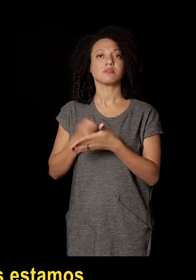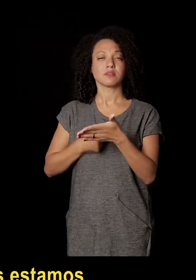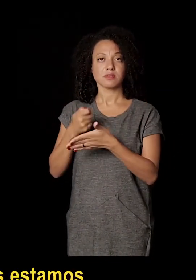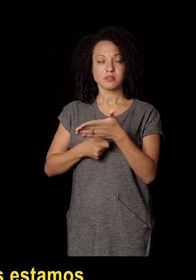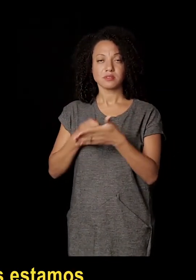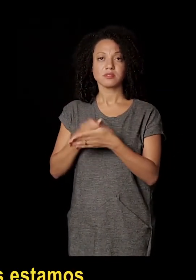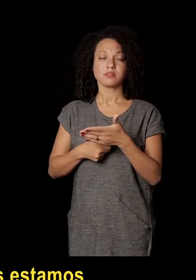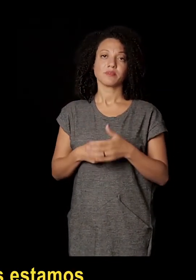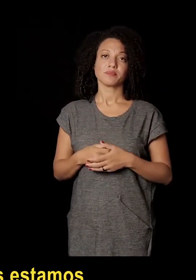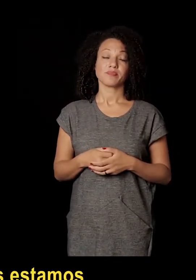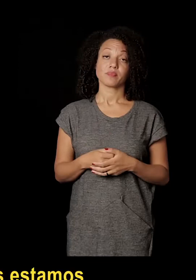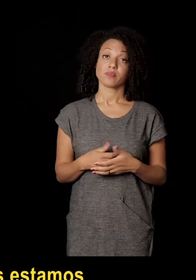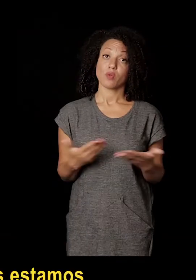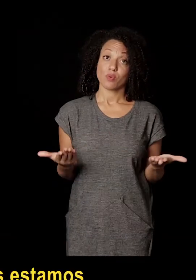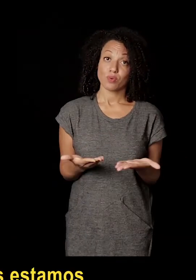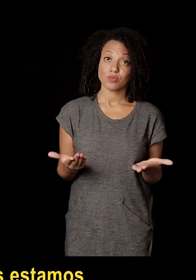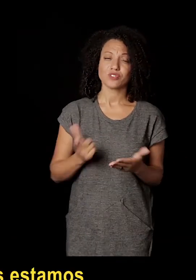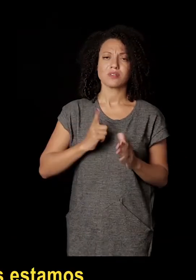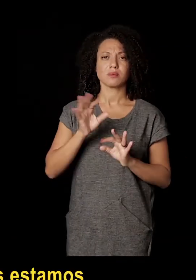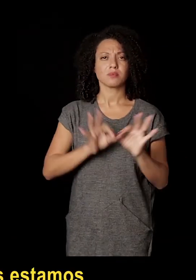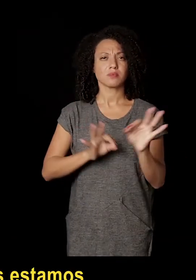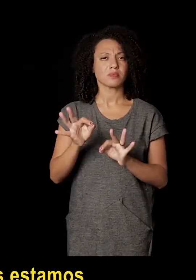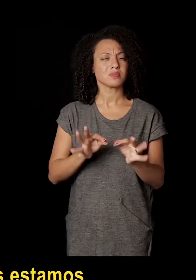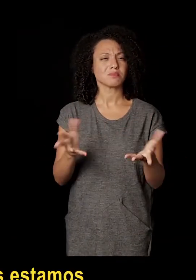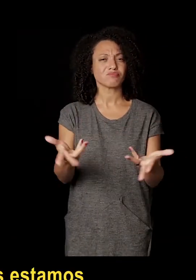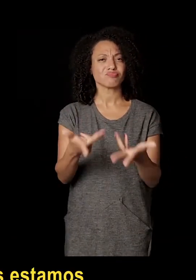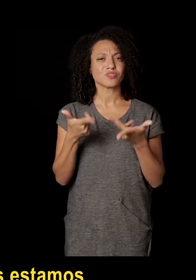militância... Hoje nós estamos num projeto